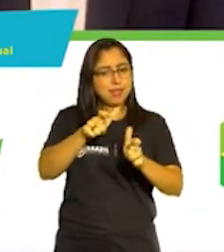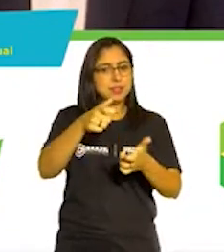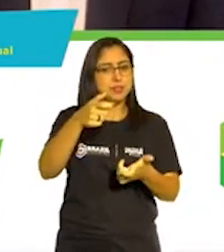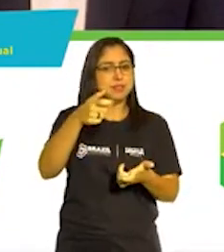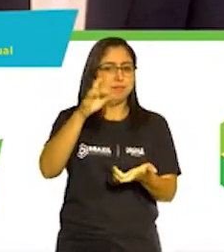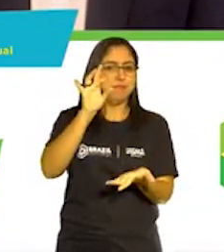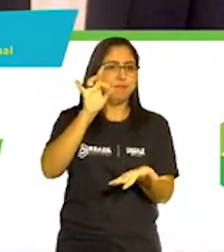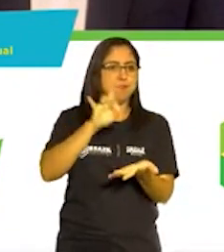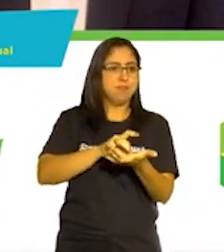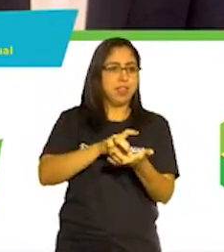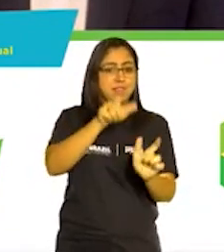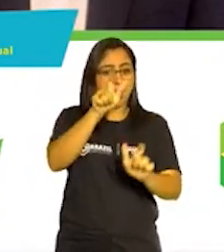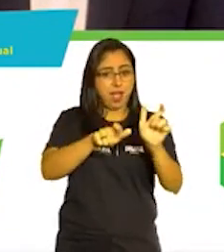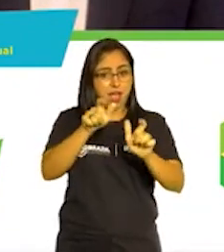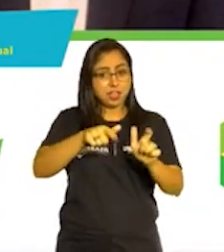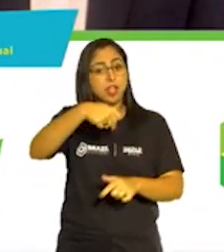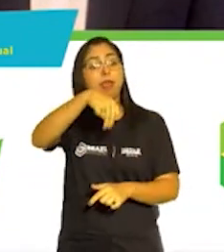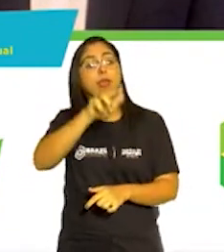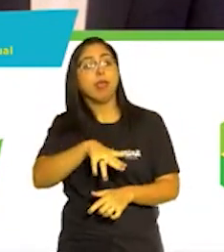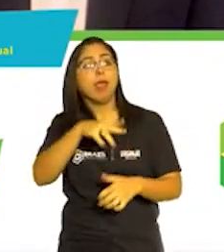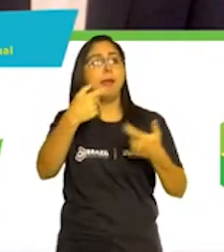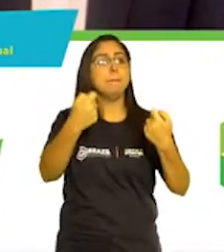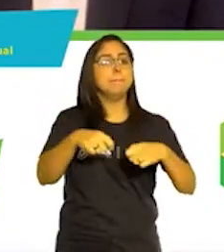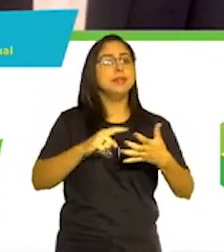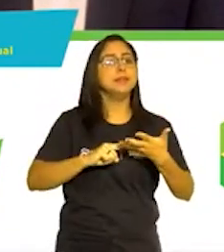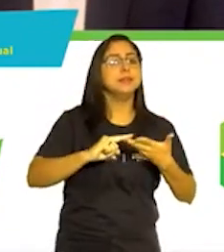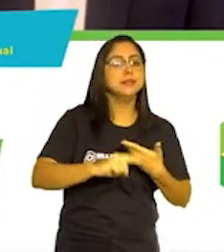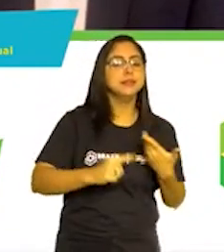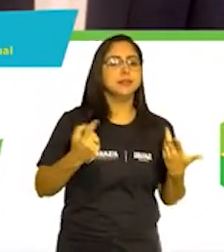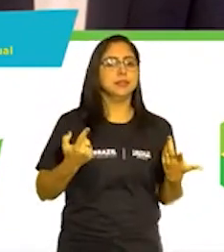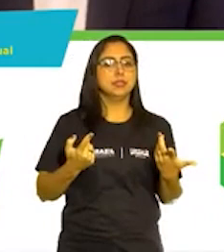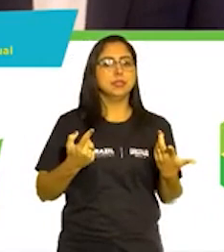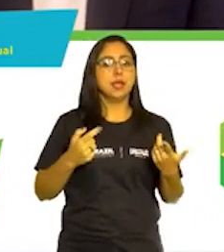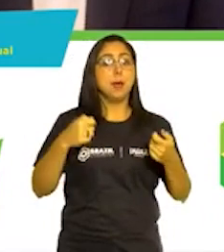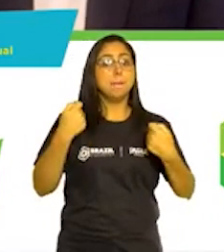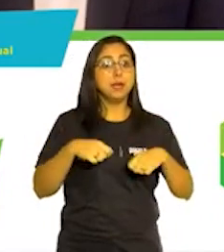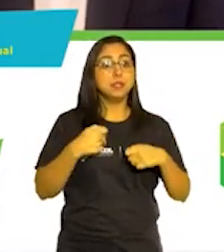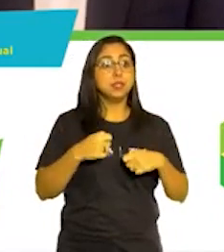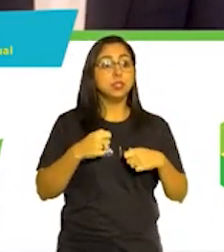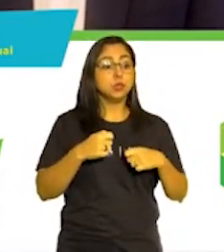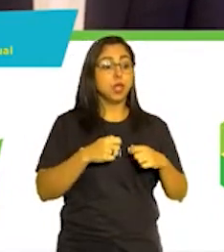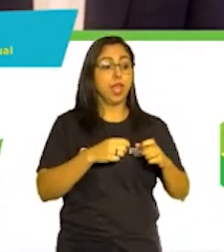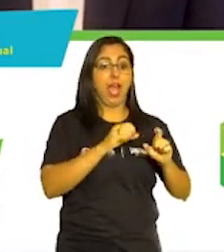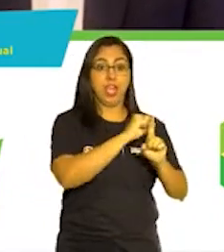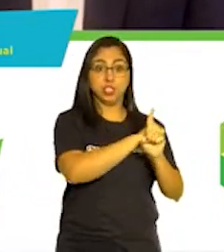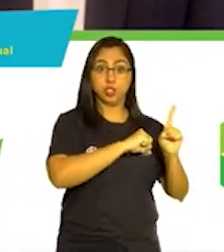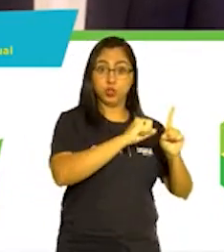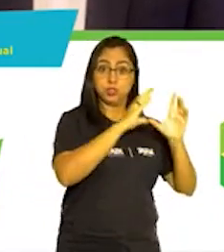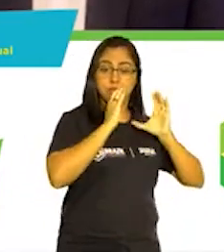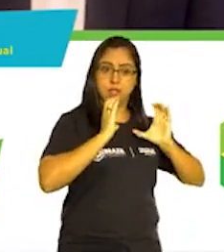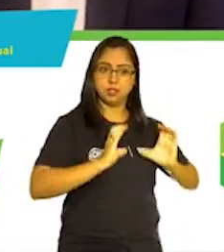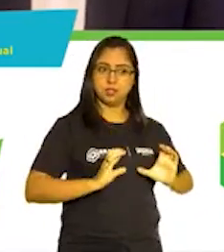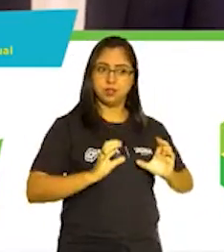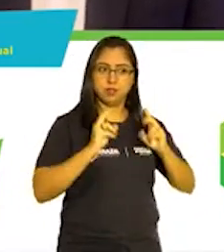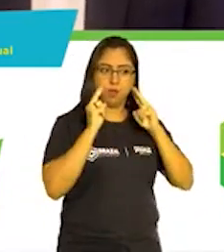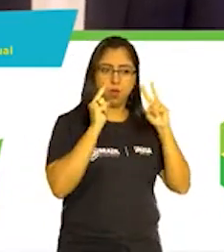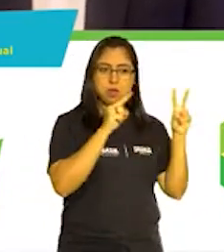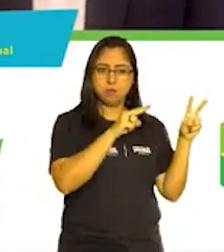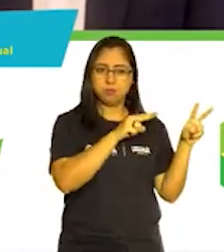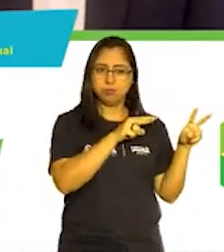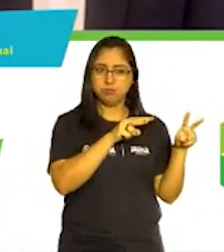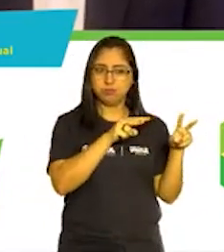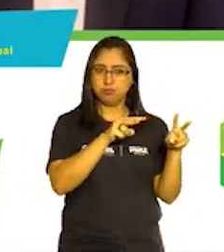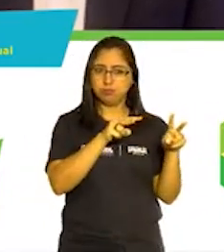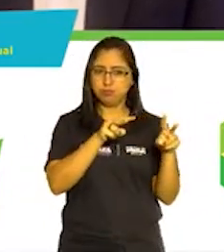que fazer uma política social com os olhos da sociedade civil e dos governos locais. Obviamente,